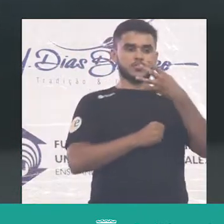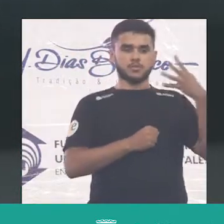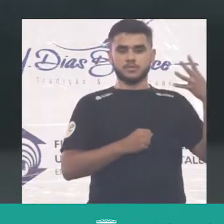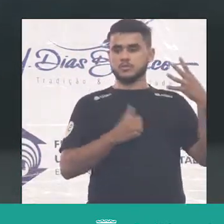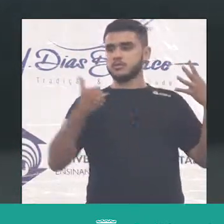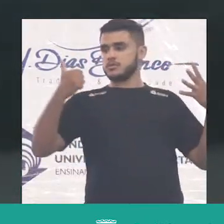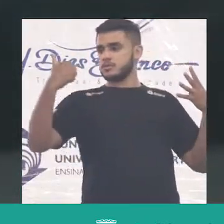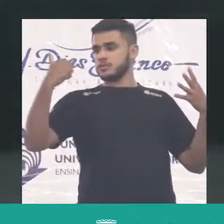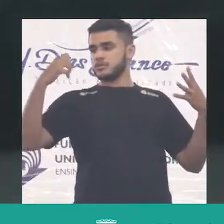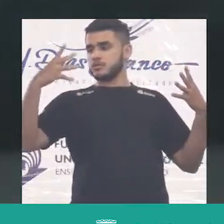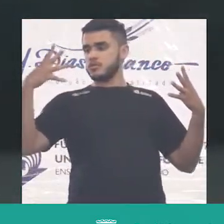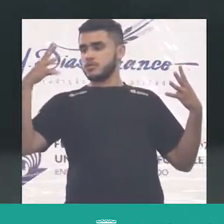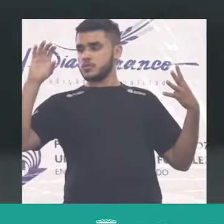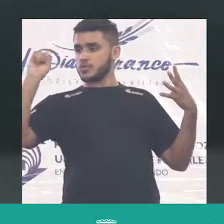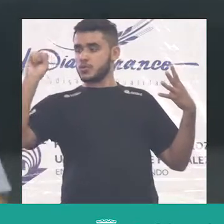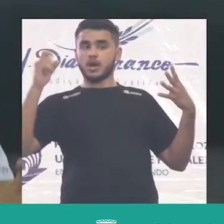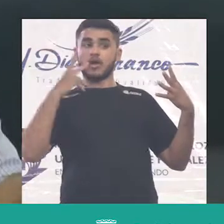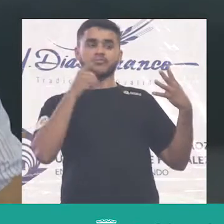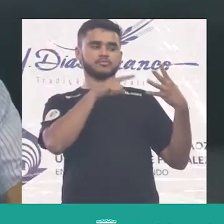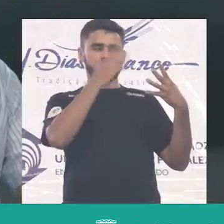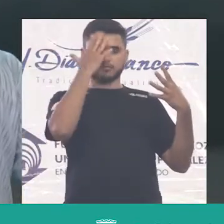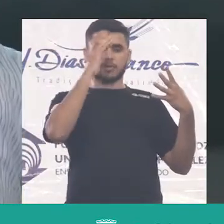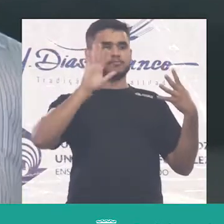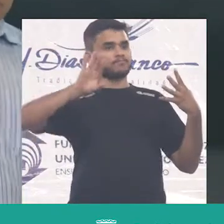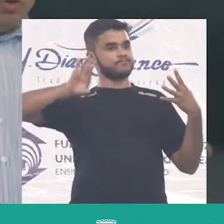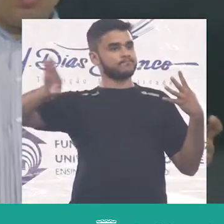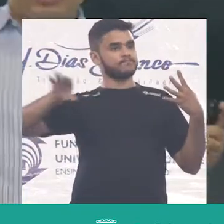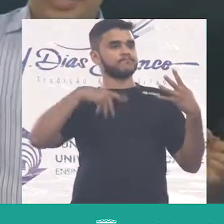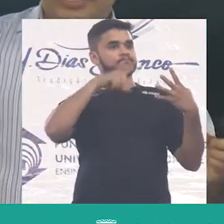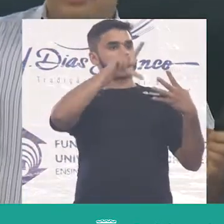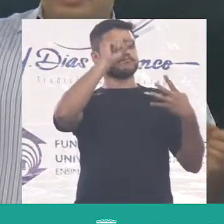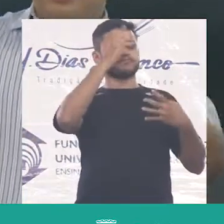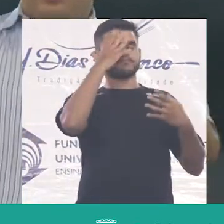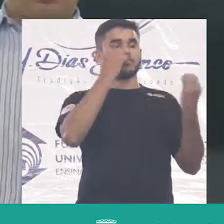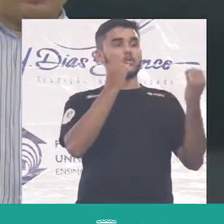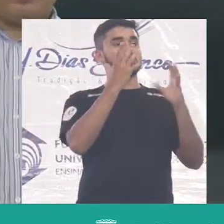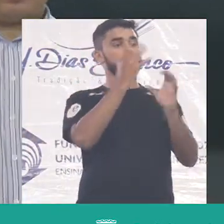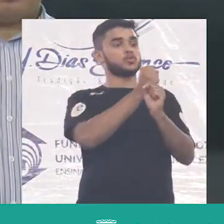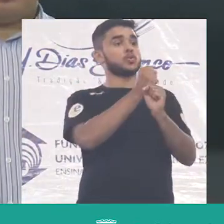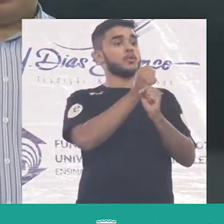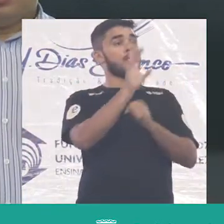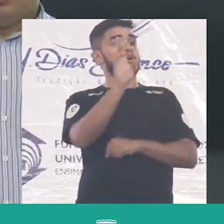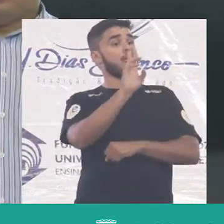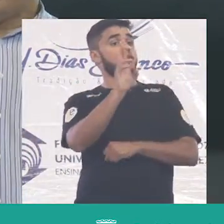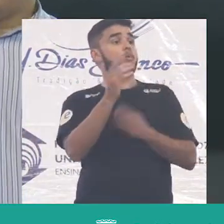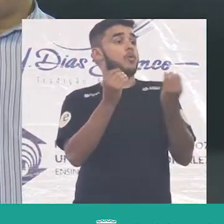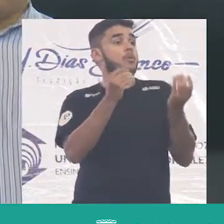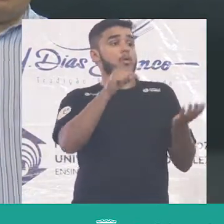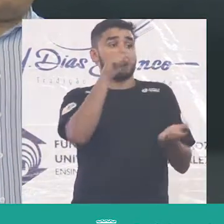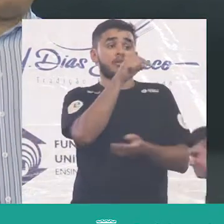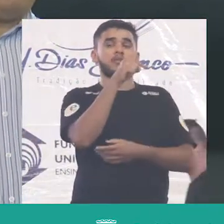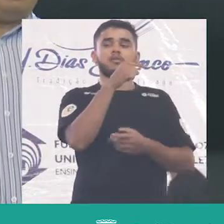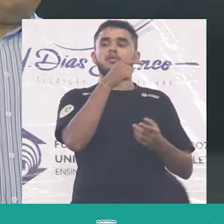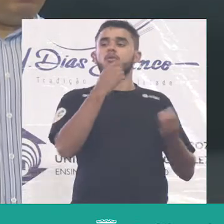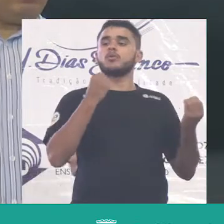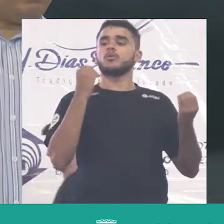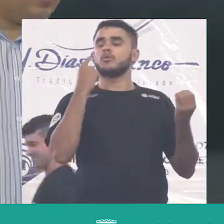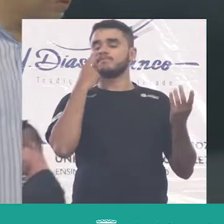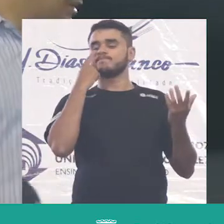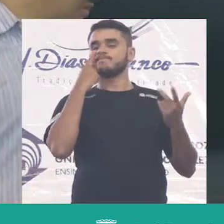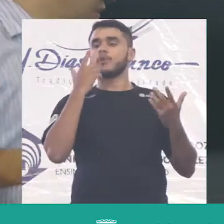menor área, o que é que eu vou fazer agora? Eu vou calcular o preço considerando esse valor. Só que o problema qual